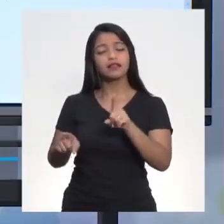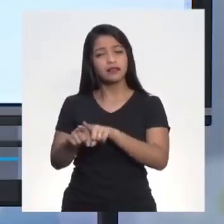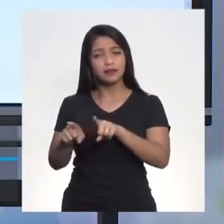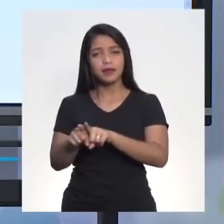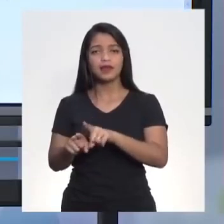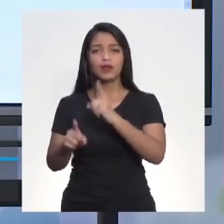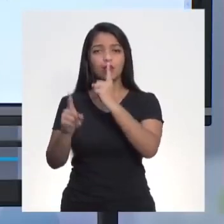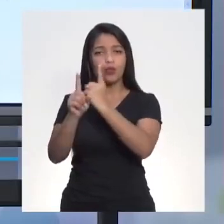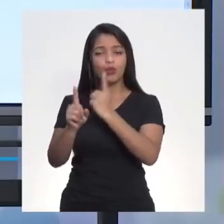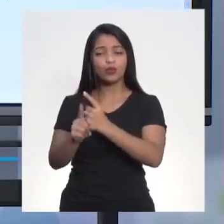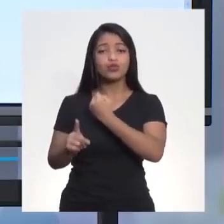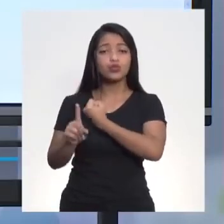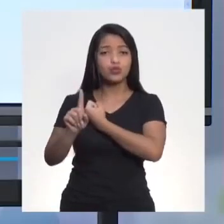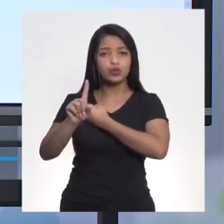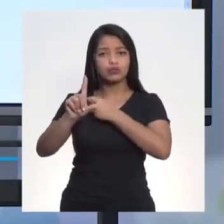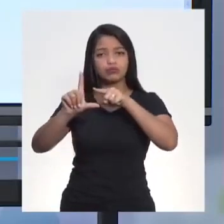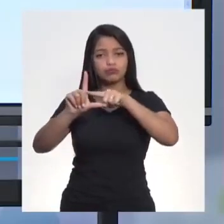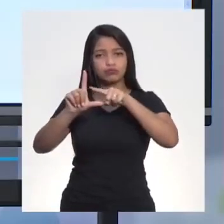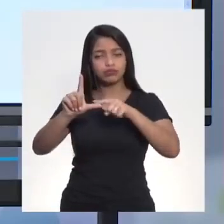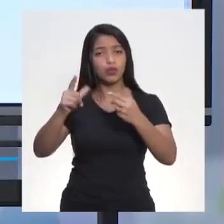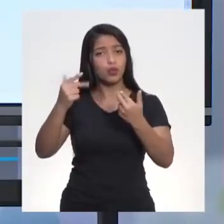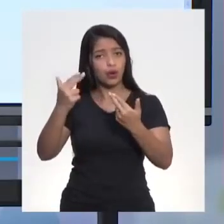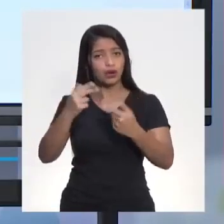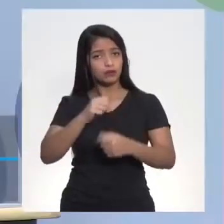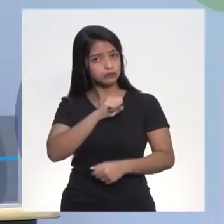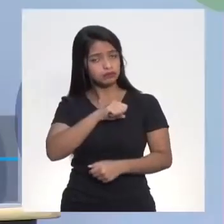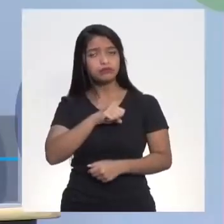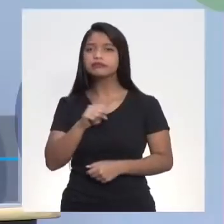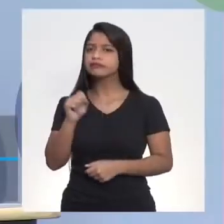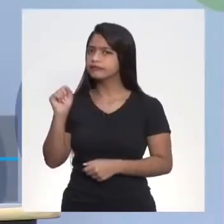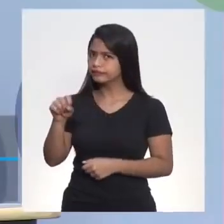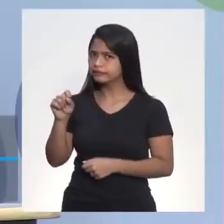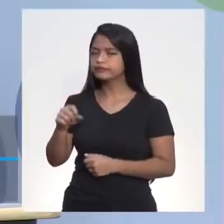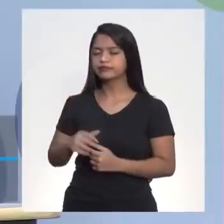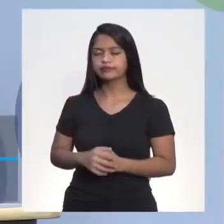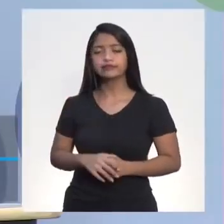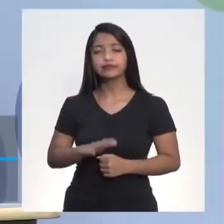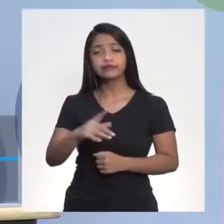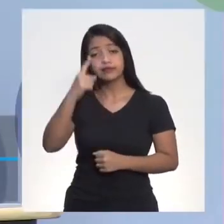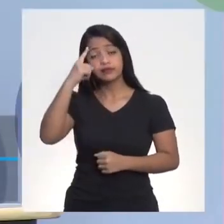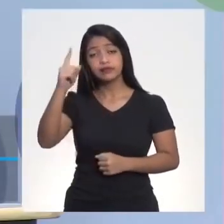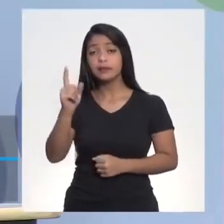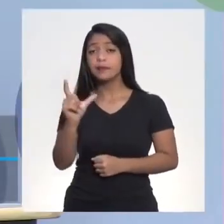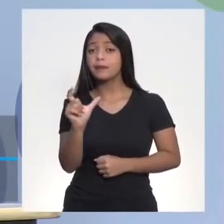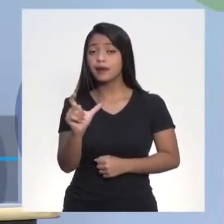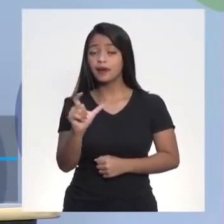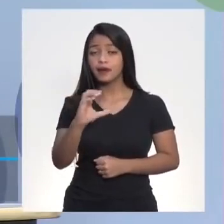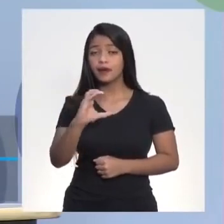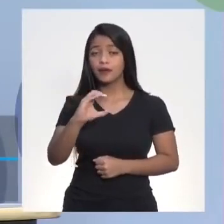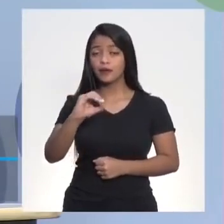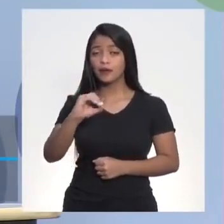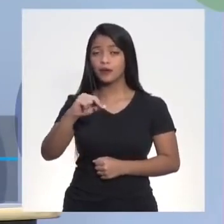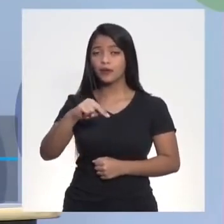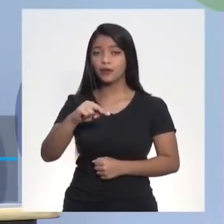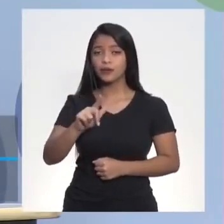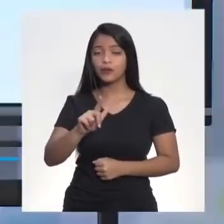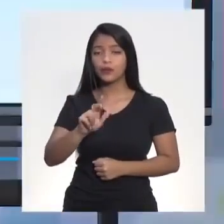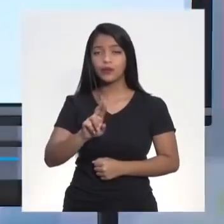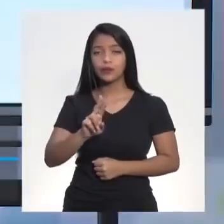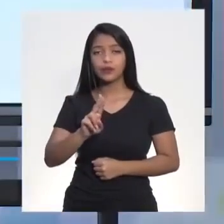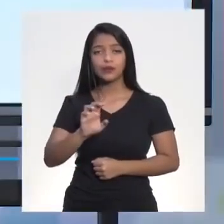Congruentes, né, Ale? Exatamente. Lembrando mais uma vez, né? Congruentes que têm a mesma medida. Isso